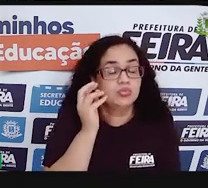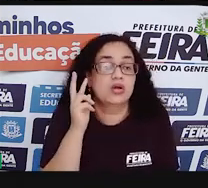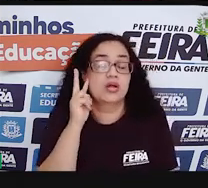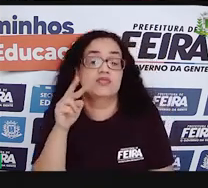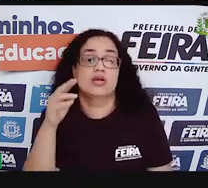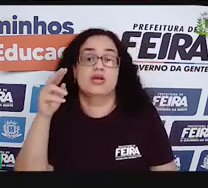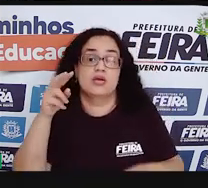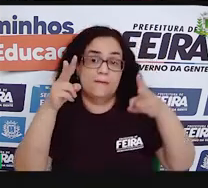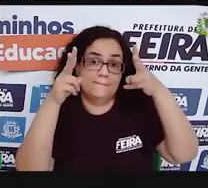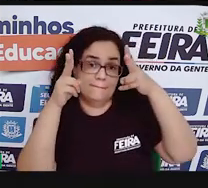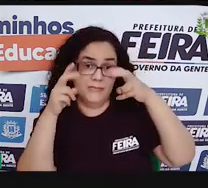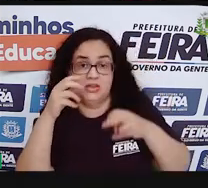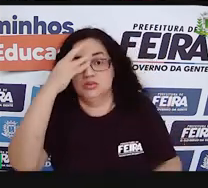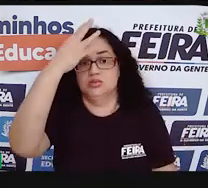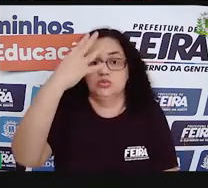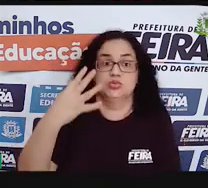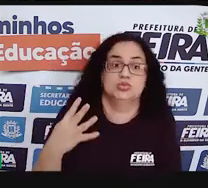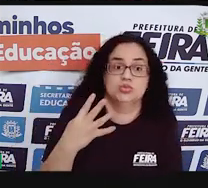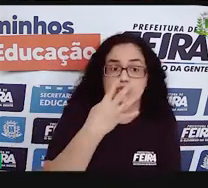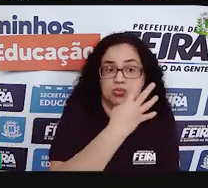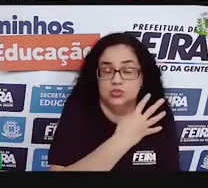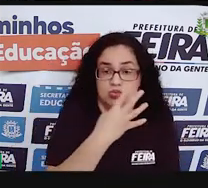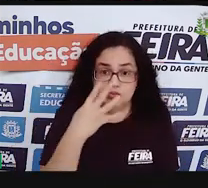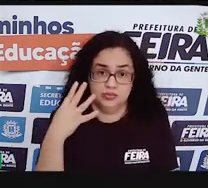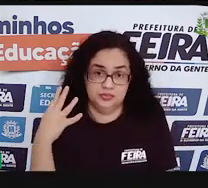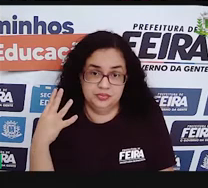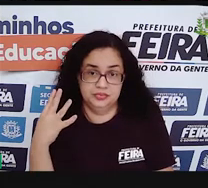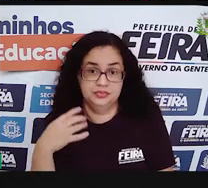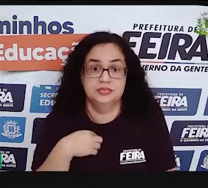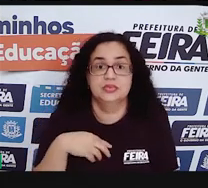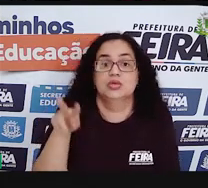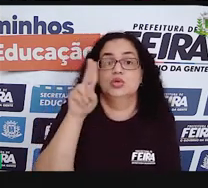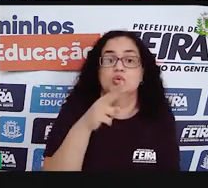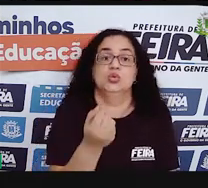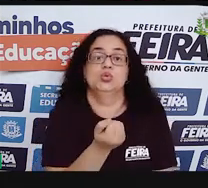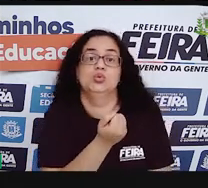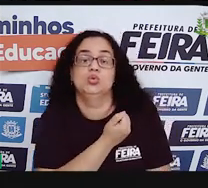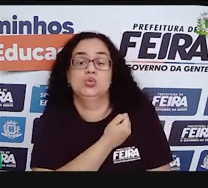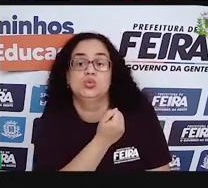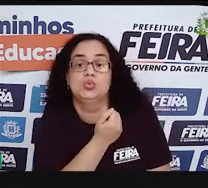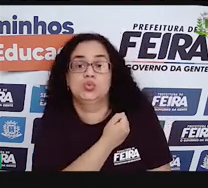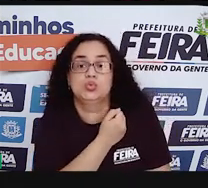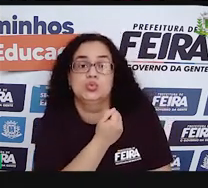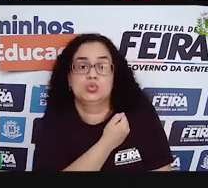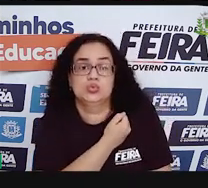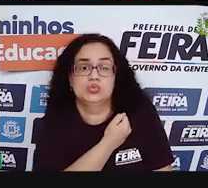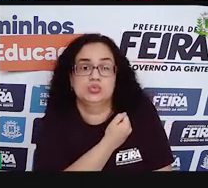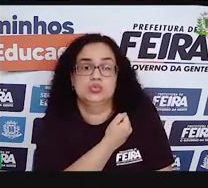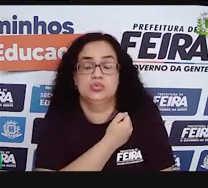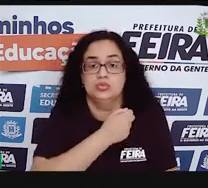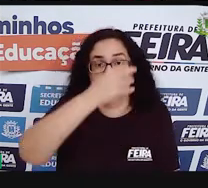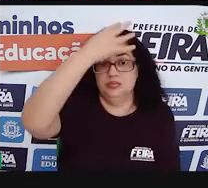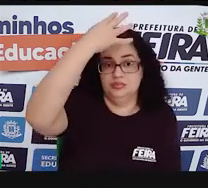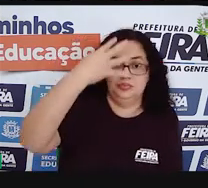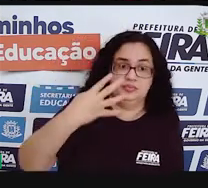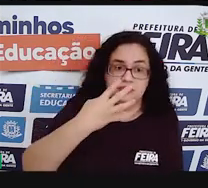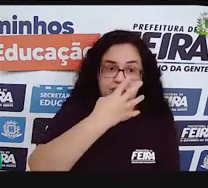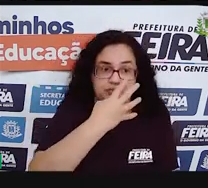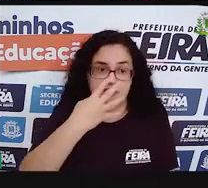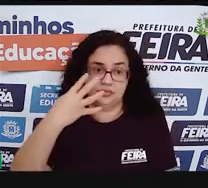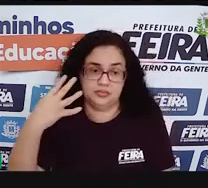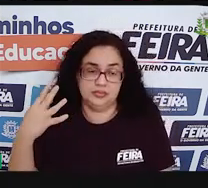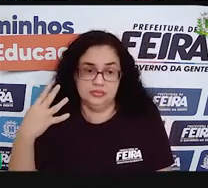gente observa que a tabela é um arranjo sistemático de dados numéricos dispostos de forma em colunas e linhas